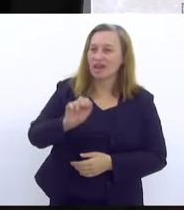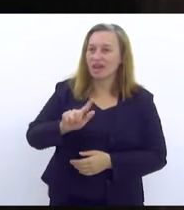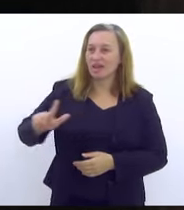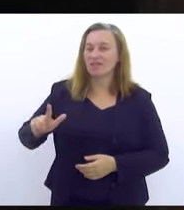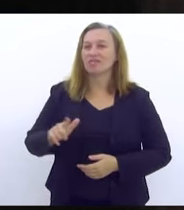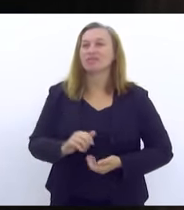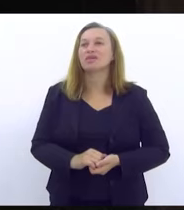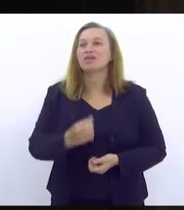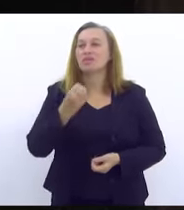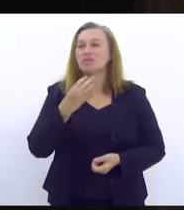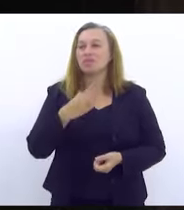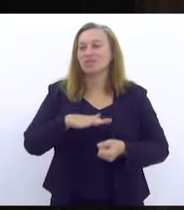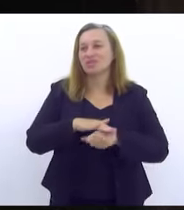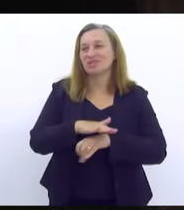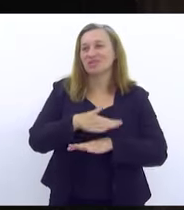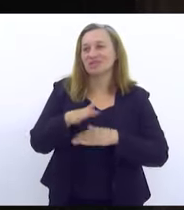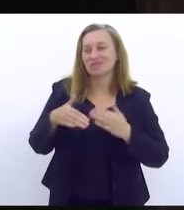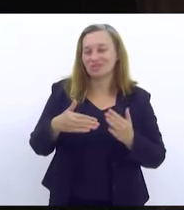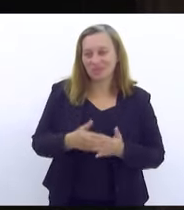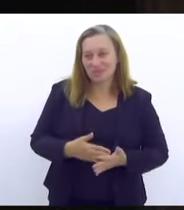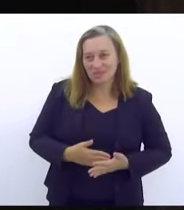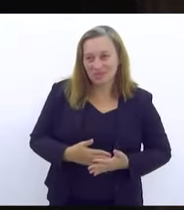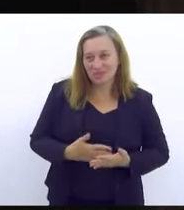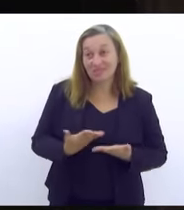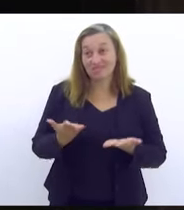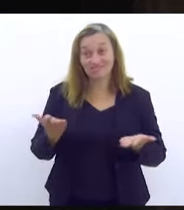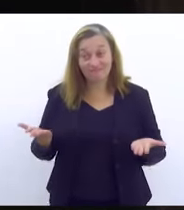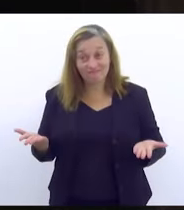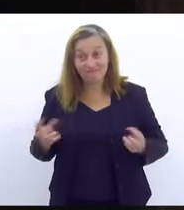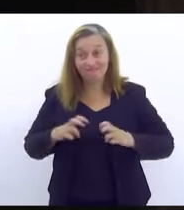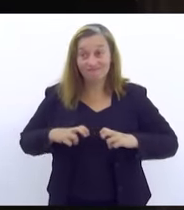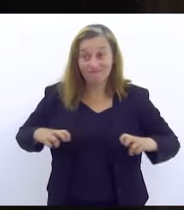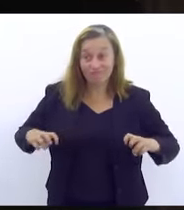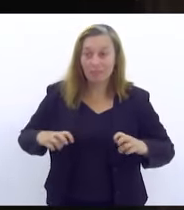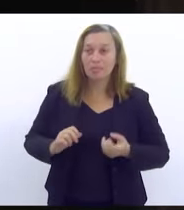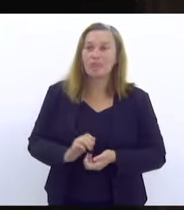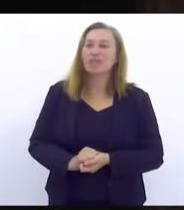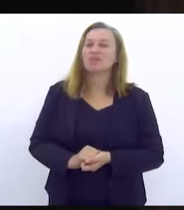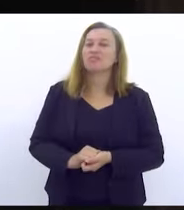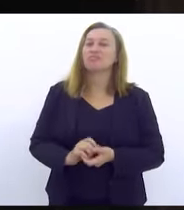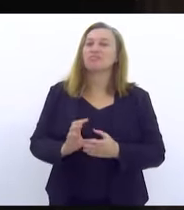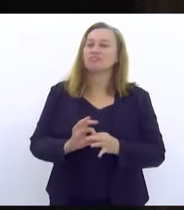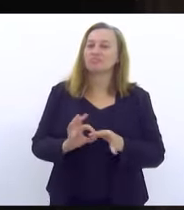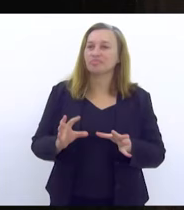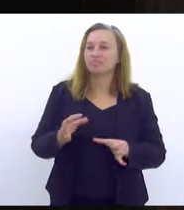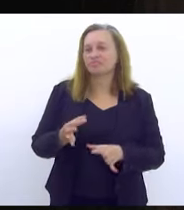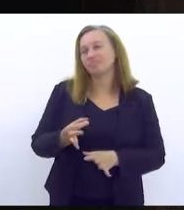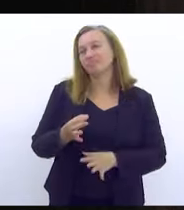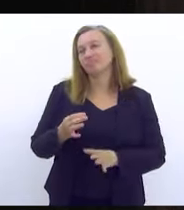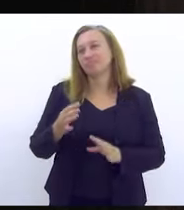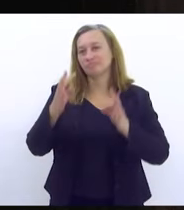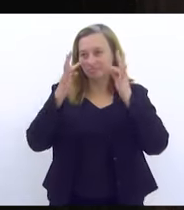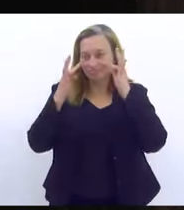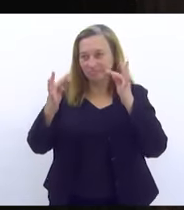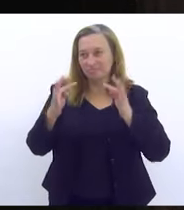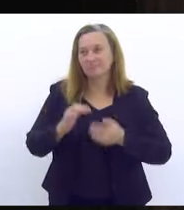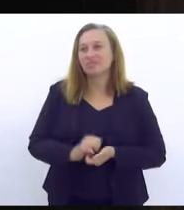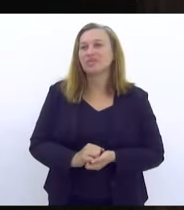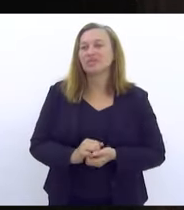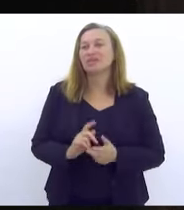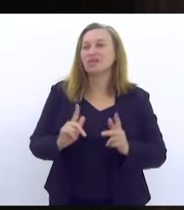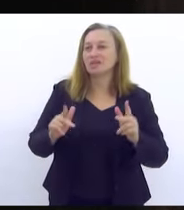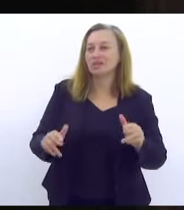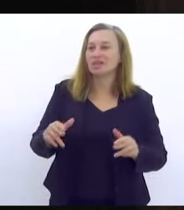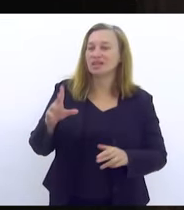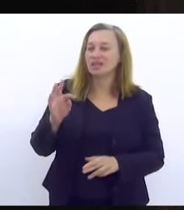Boa noite a todos. Boa noite a todos da tribuna. Eu vim aqui deixar um depoimento, né? Assim como a Thalita,